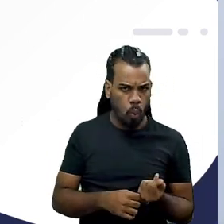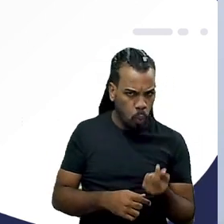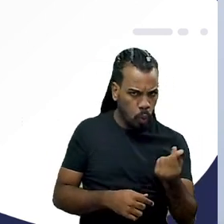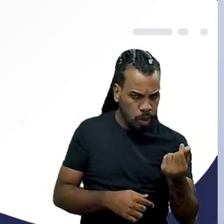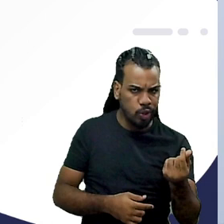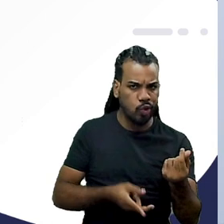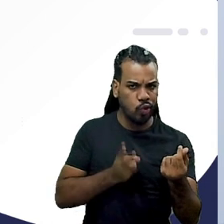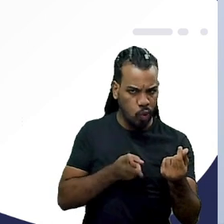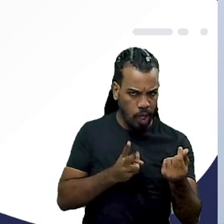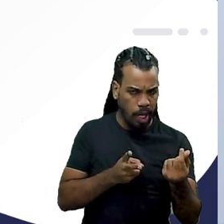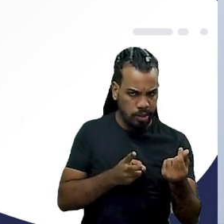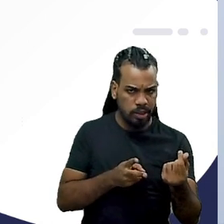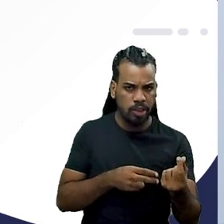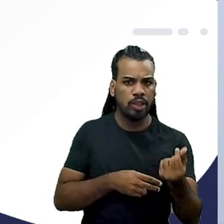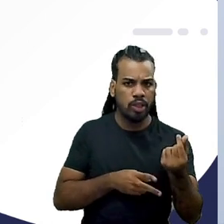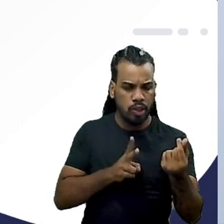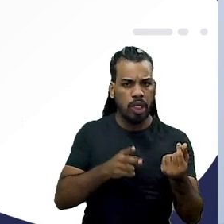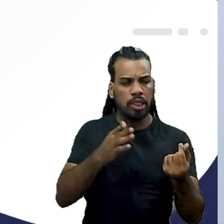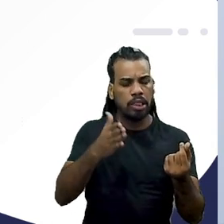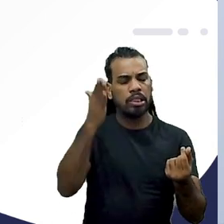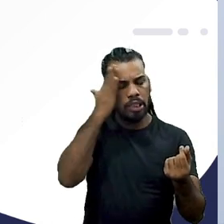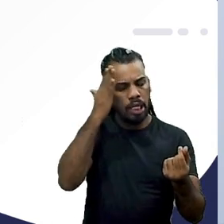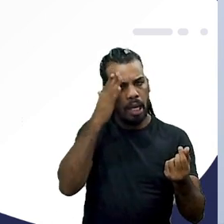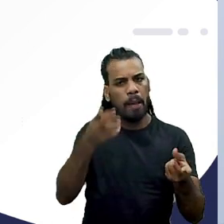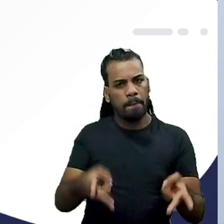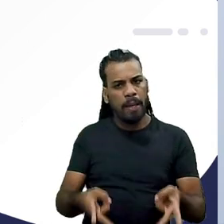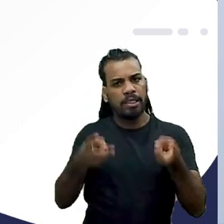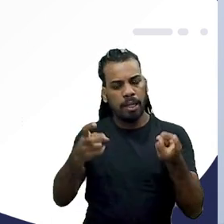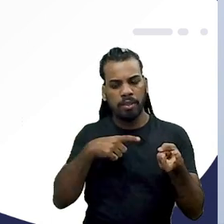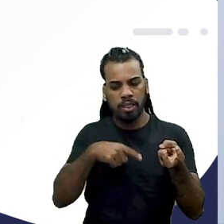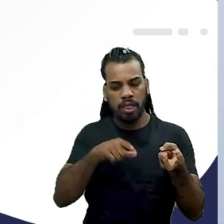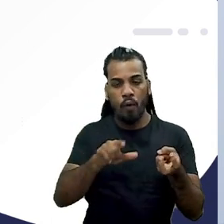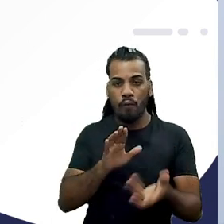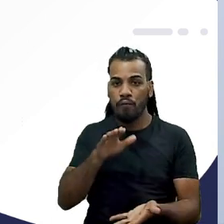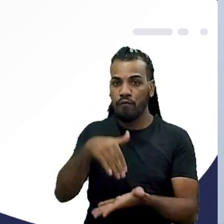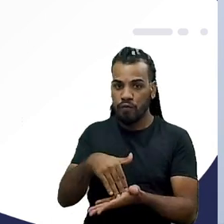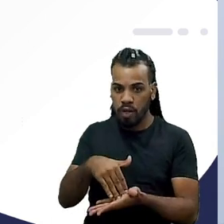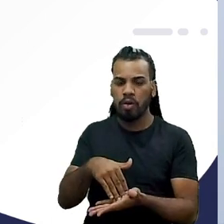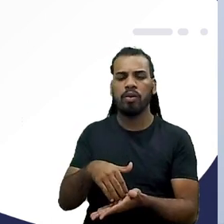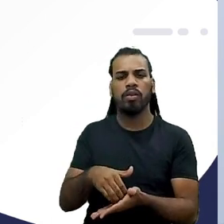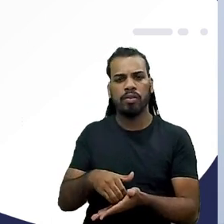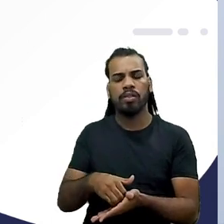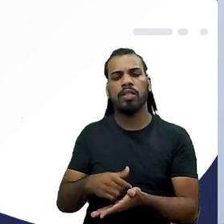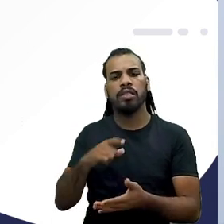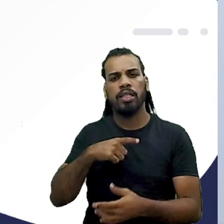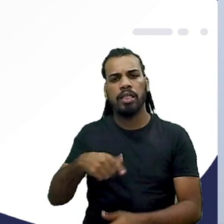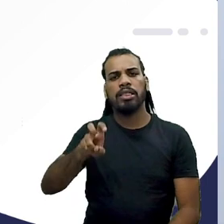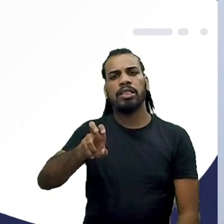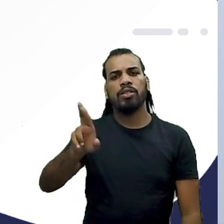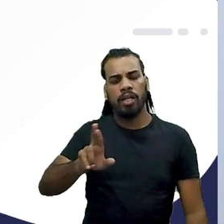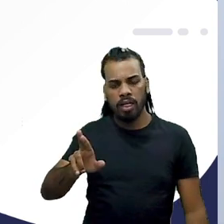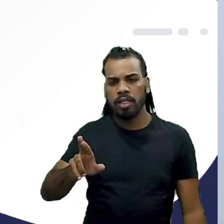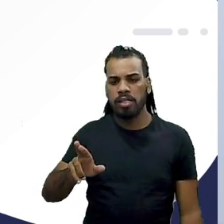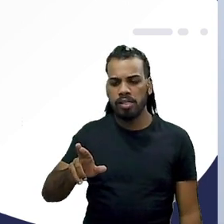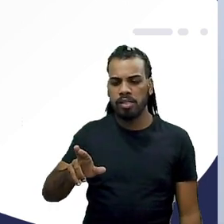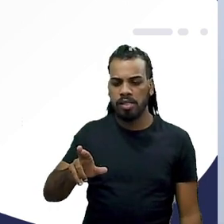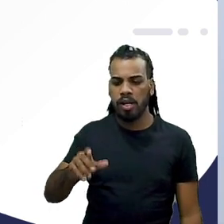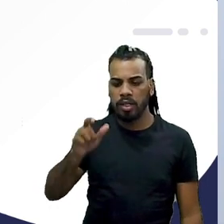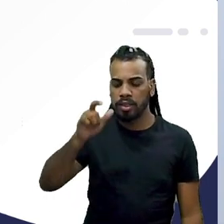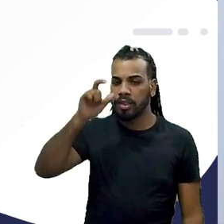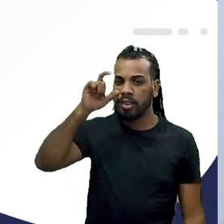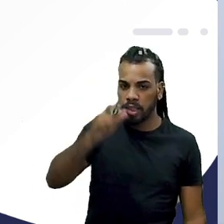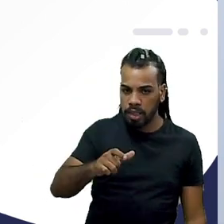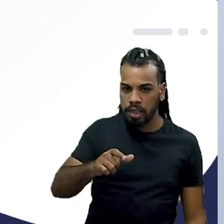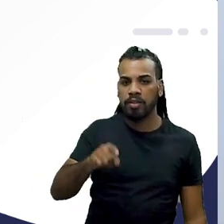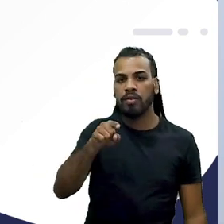custando R$2, você de repente percebe que o lápis, no final das contas, passou a custar R$5. E o interessante é que esse